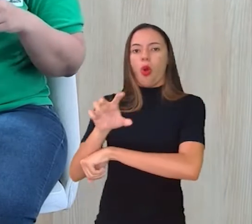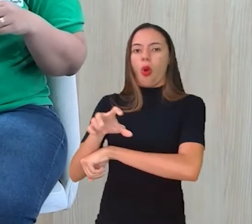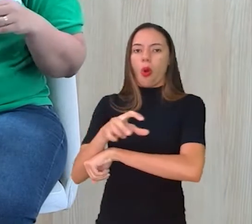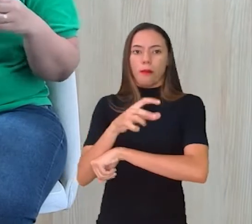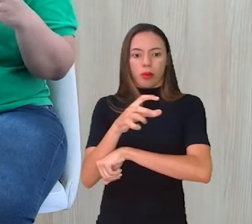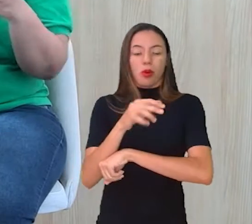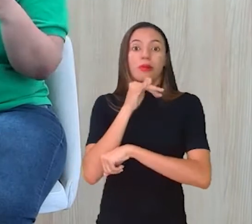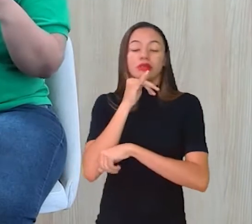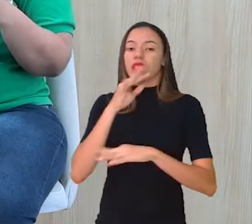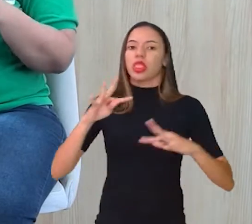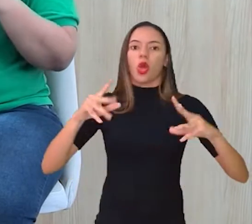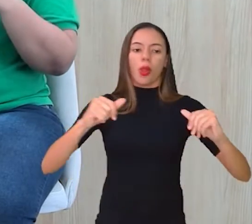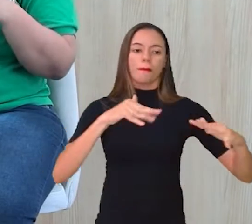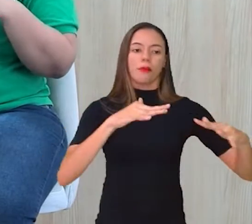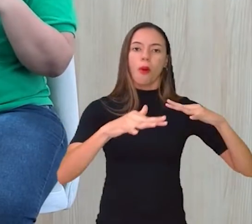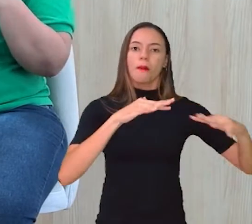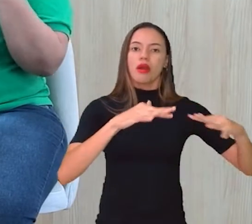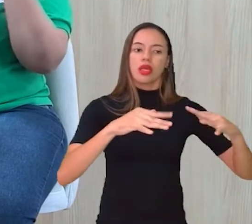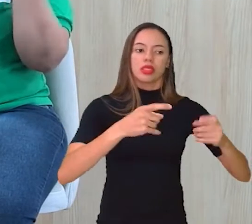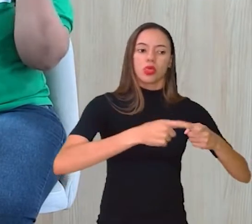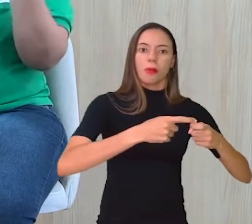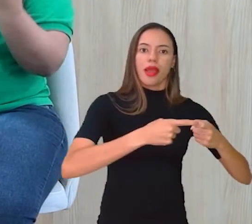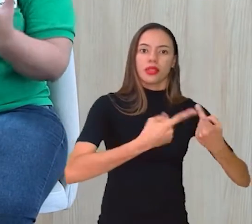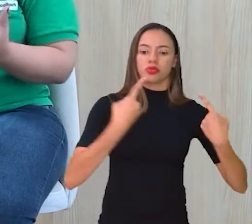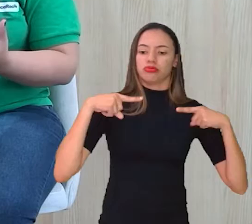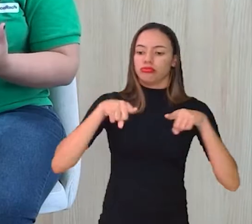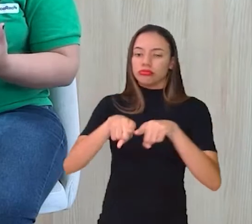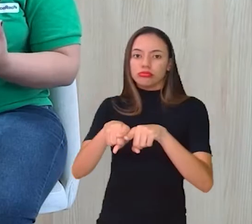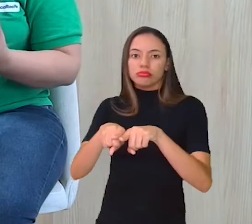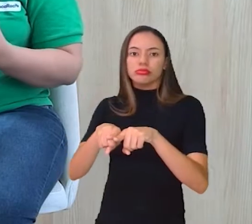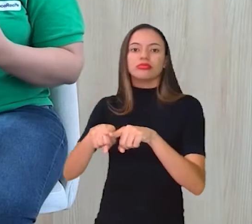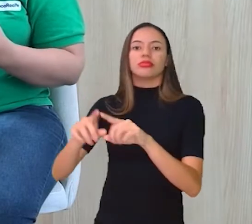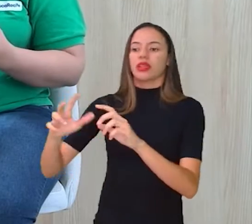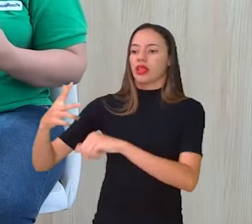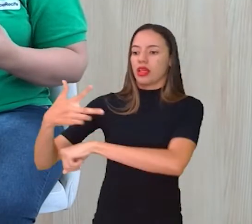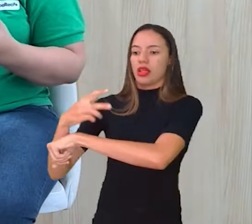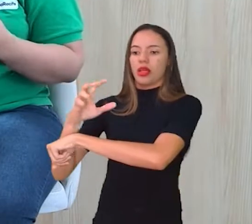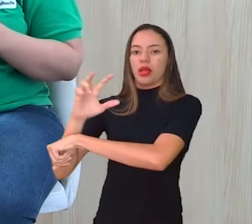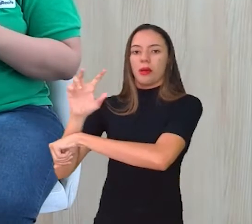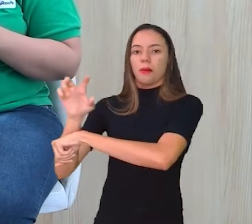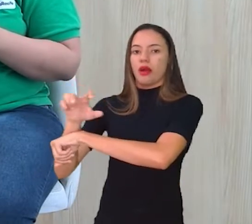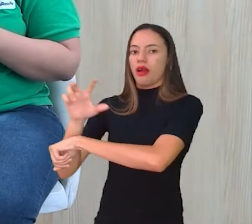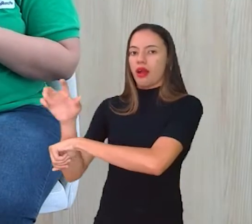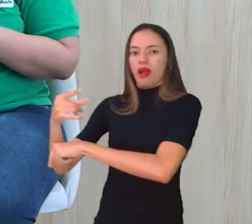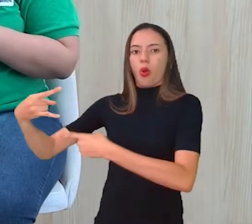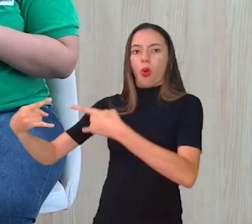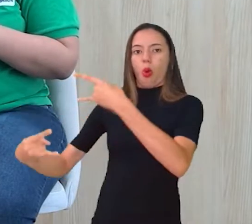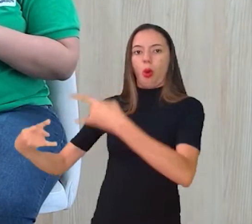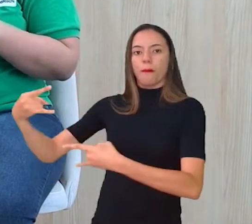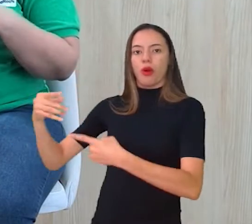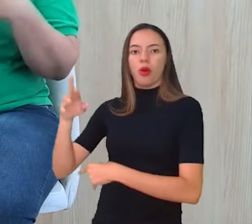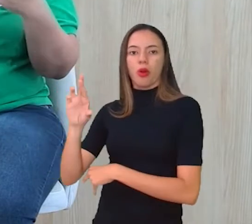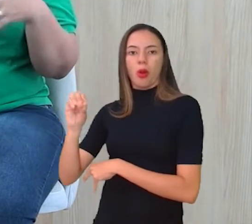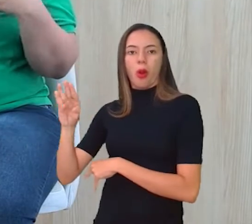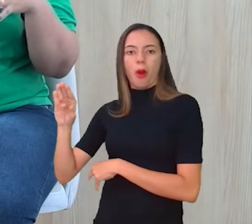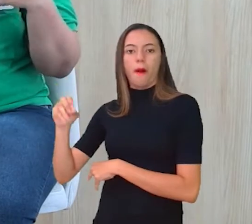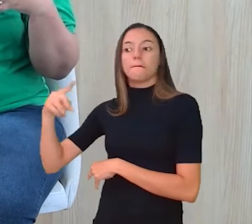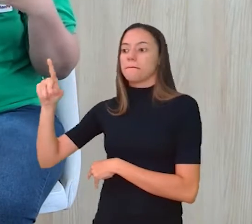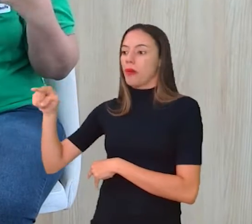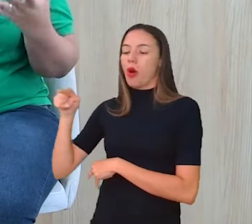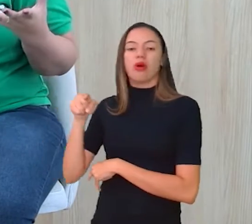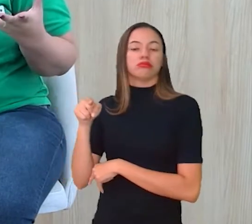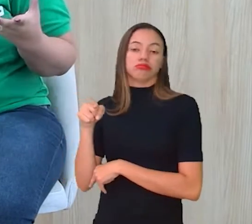todo o movimento do médico era aí monitorado por uma máquina, digamos assim, vai ser